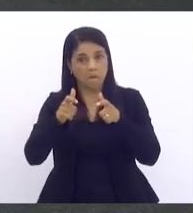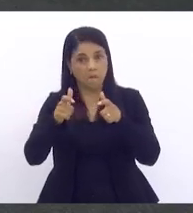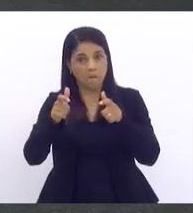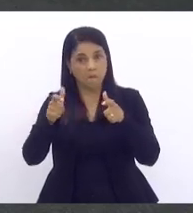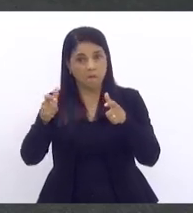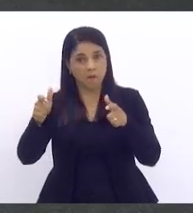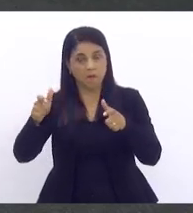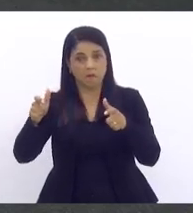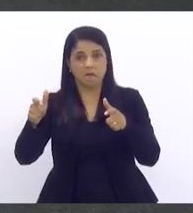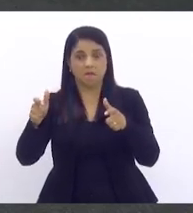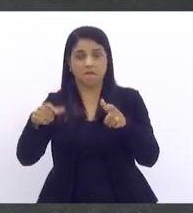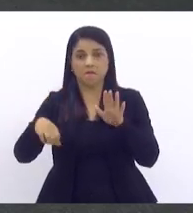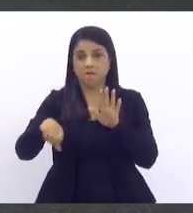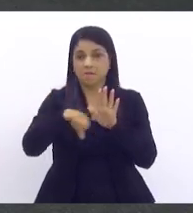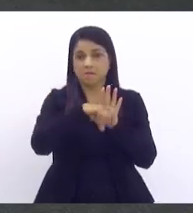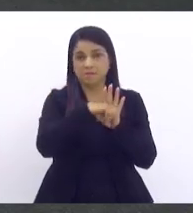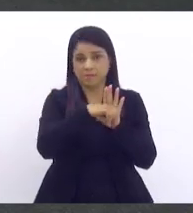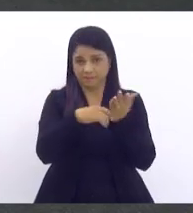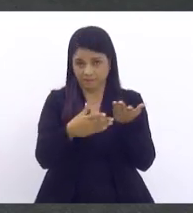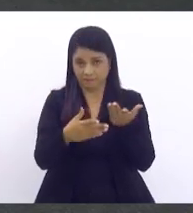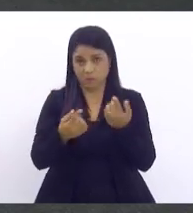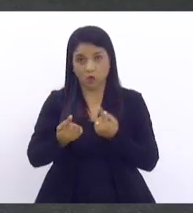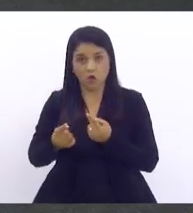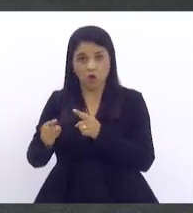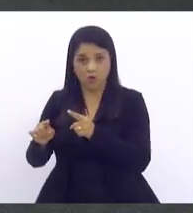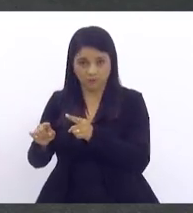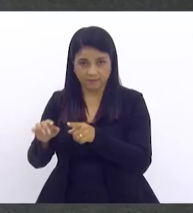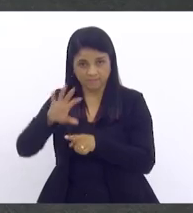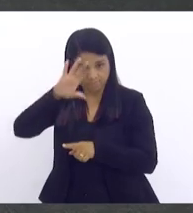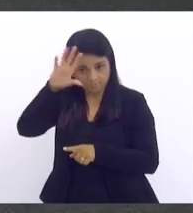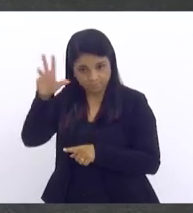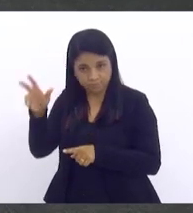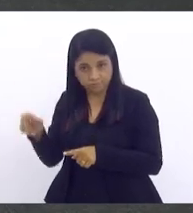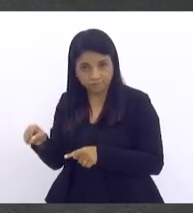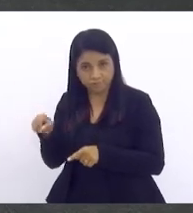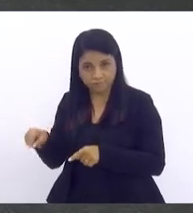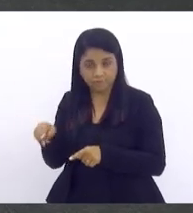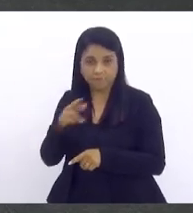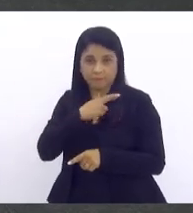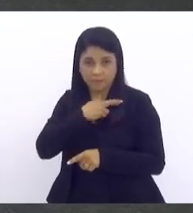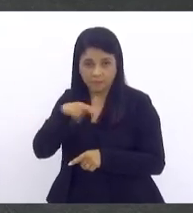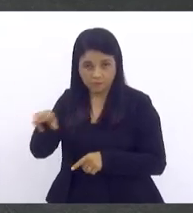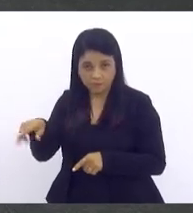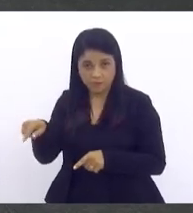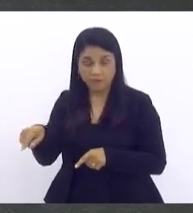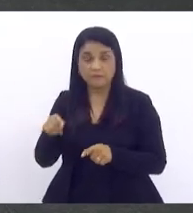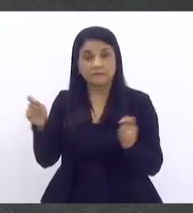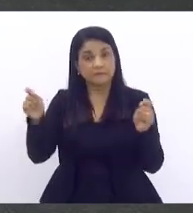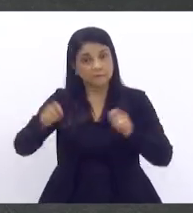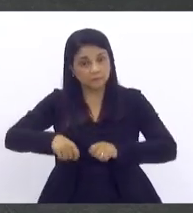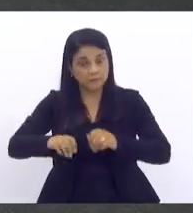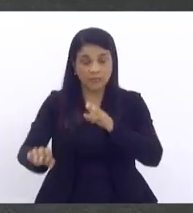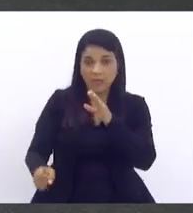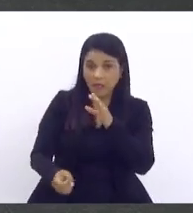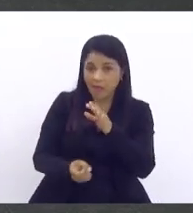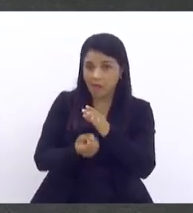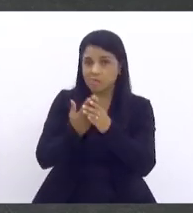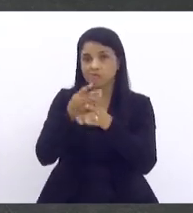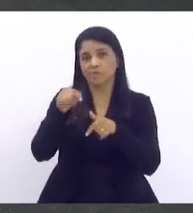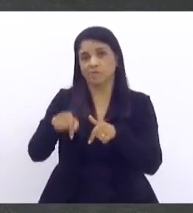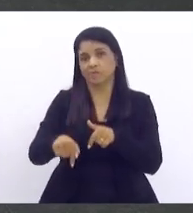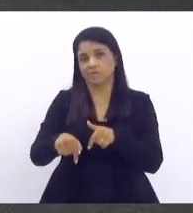é importante dizer, senhor presidente, que nós aprovamos nessa casa a possibilidade de criação